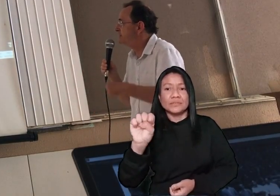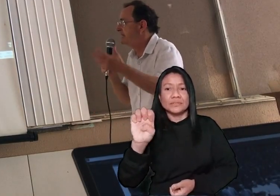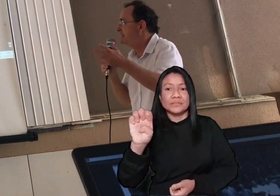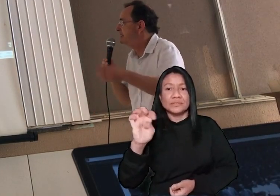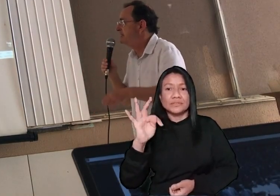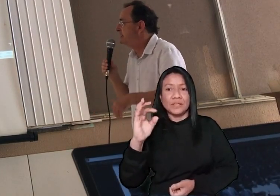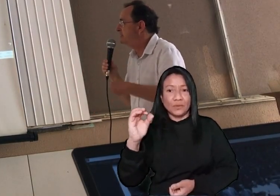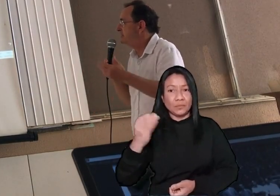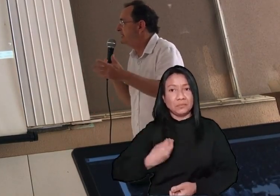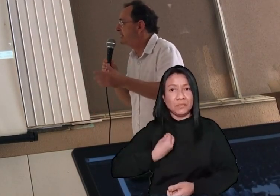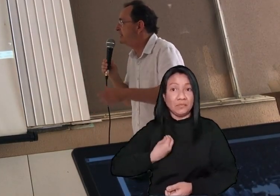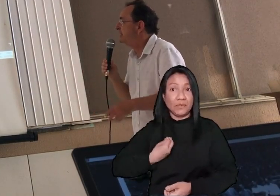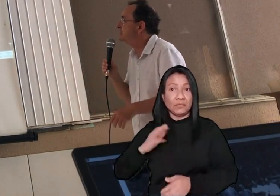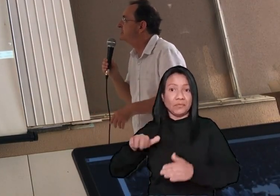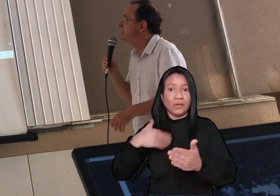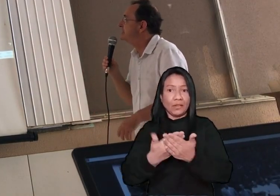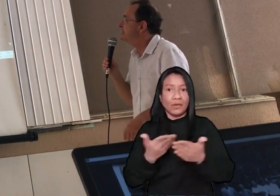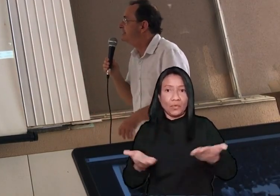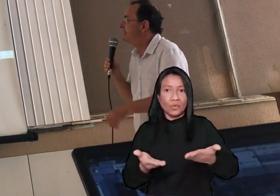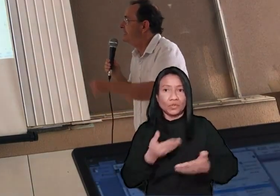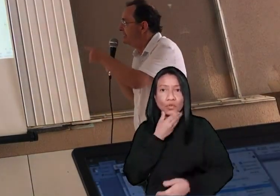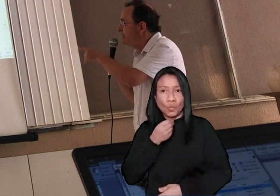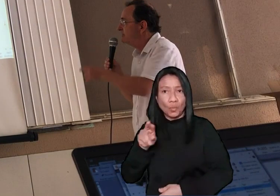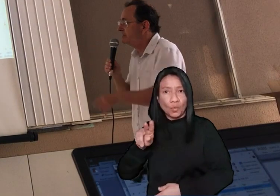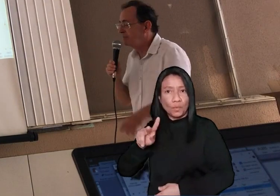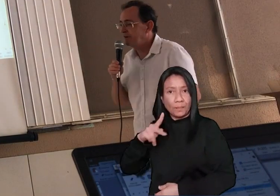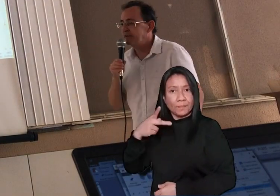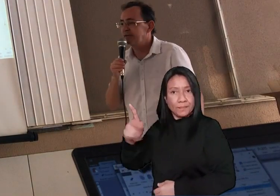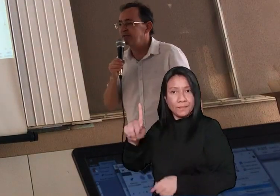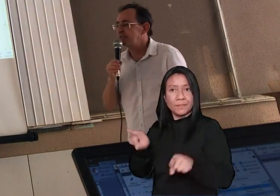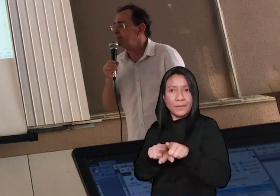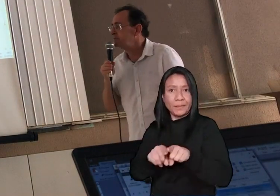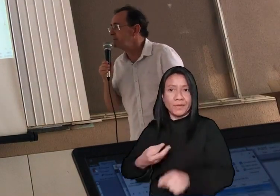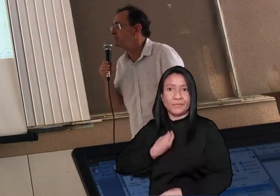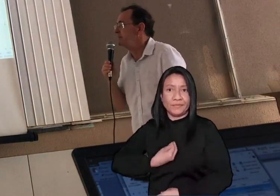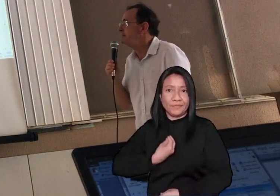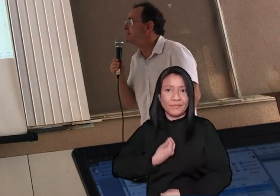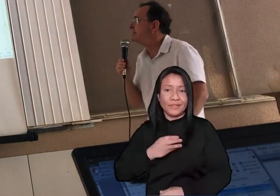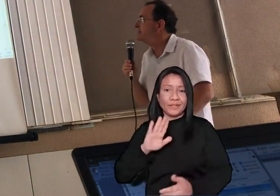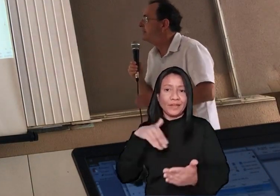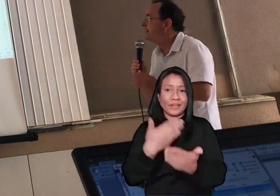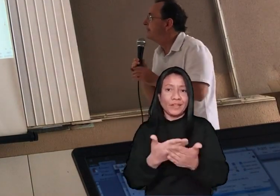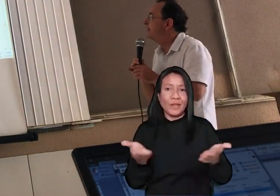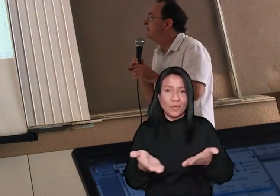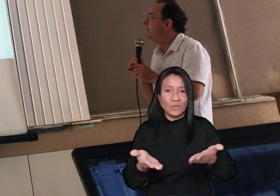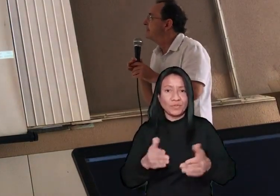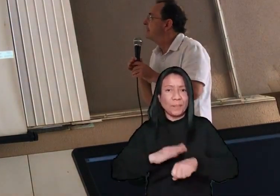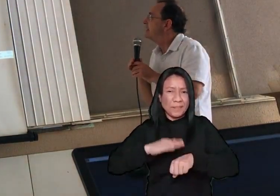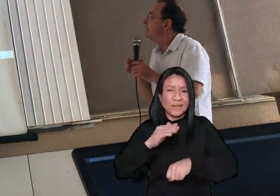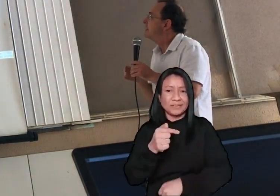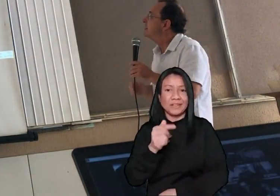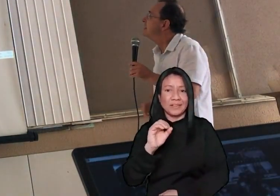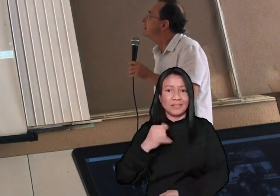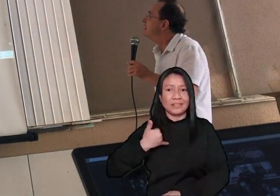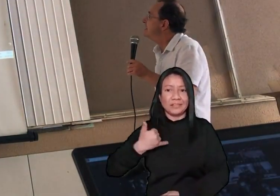estão vivos, tem em torno de 70 anos. E a Eli, inclusive, foi no lançamento do livro.